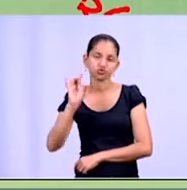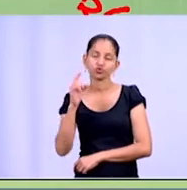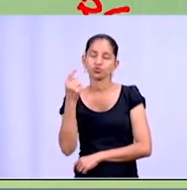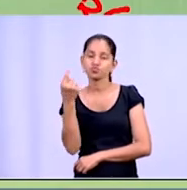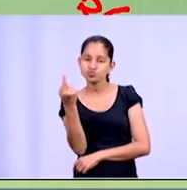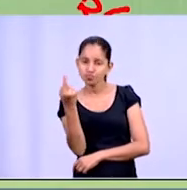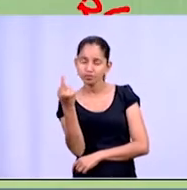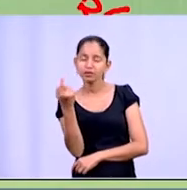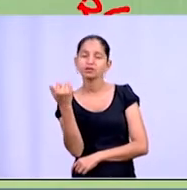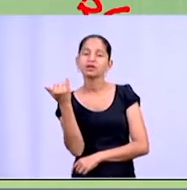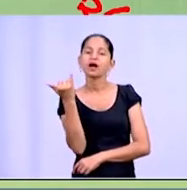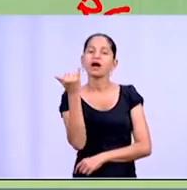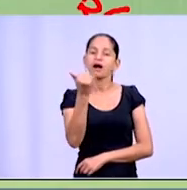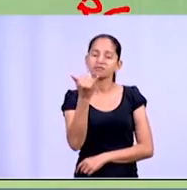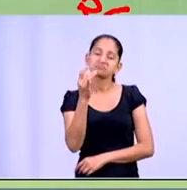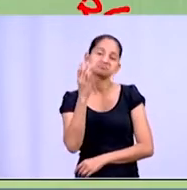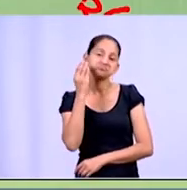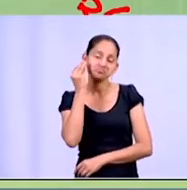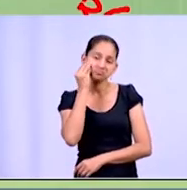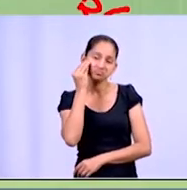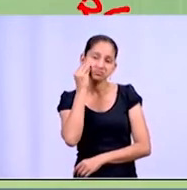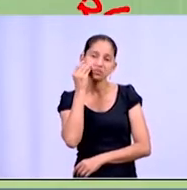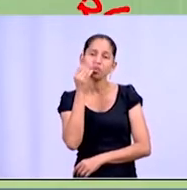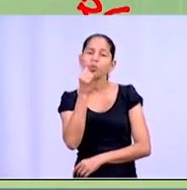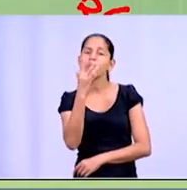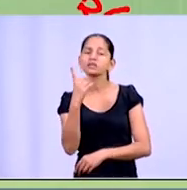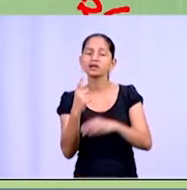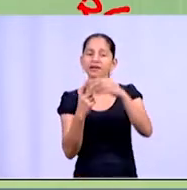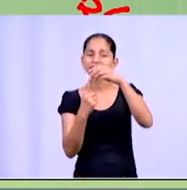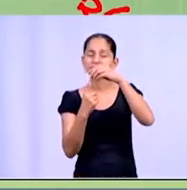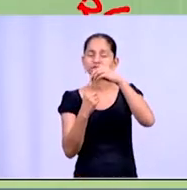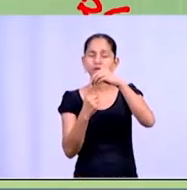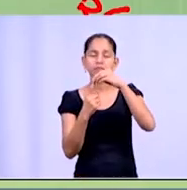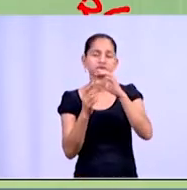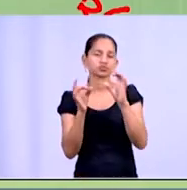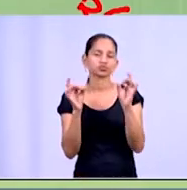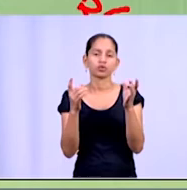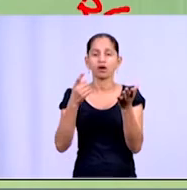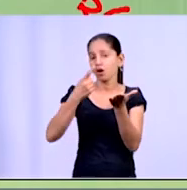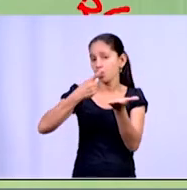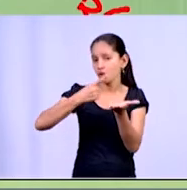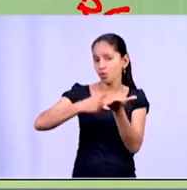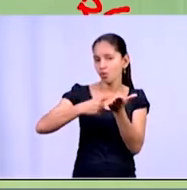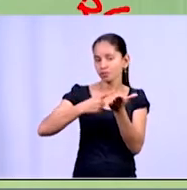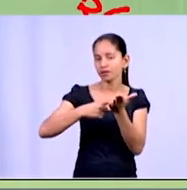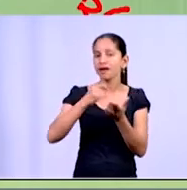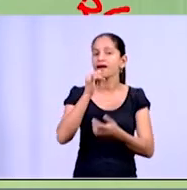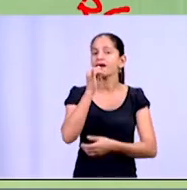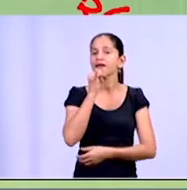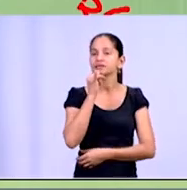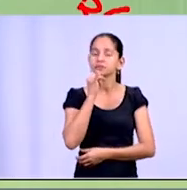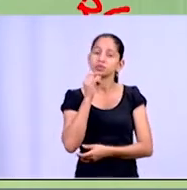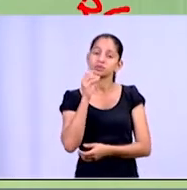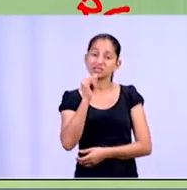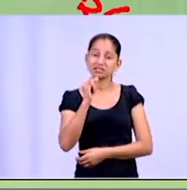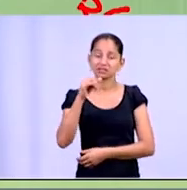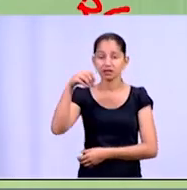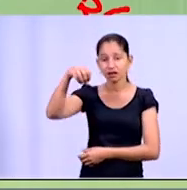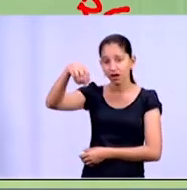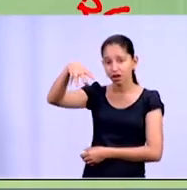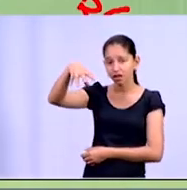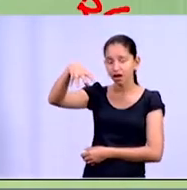lâmpada eu consigo definir quantos tipos de informação. Vamos fazer um acordo entre a gente. Eu vou ligar uma lâmpada, na hora